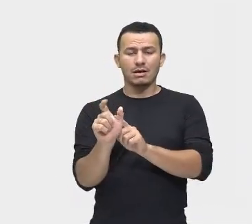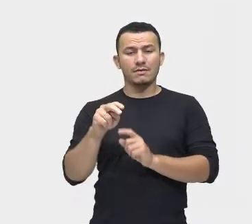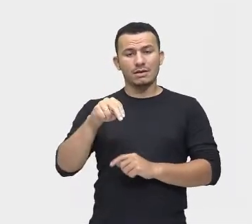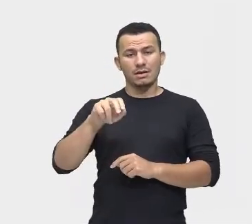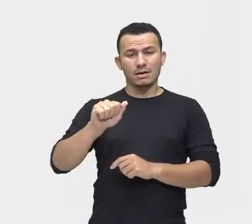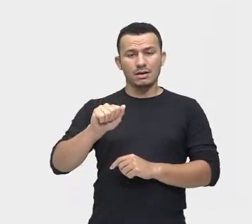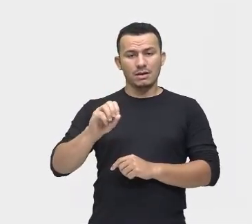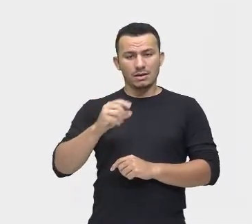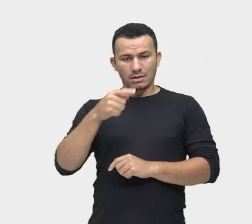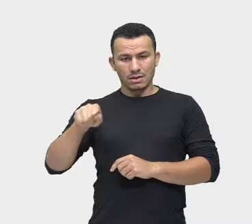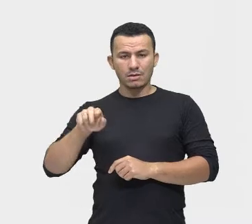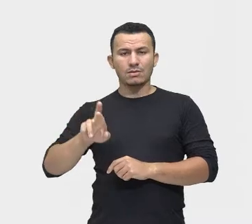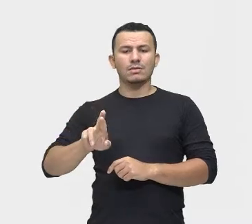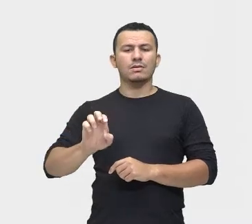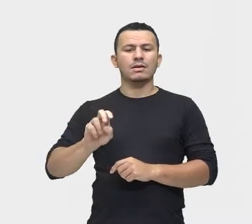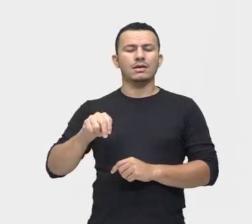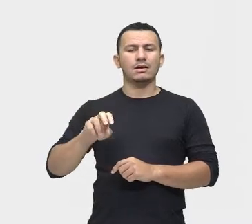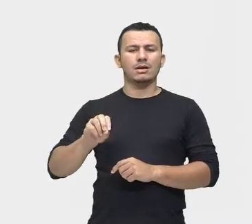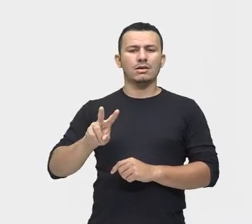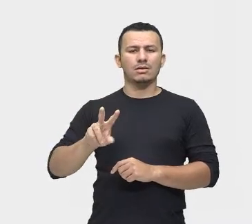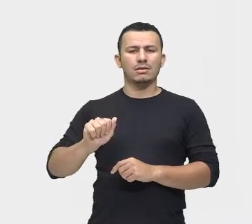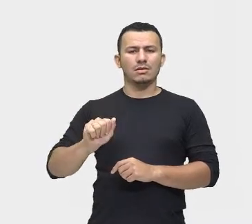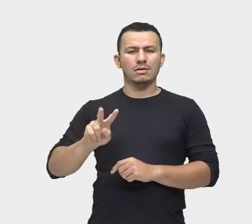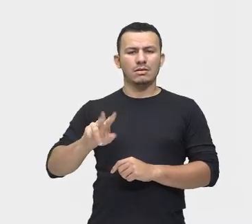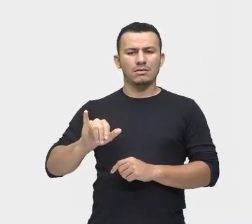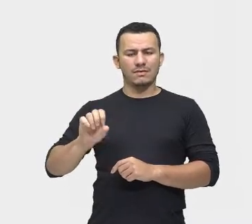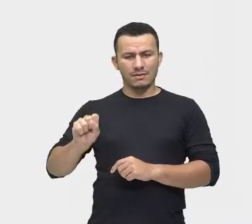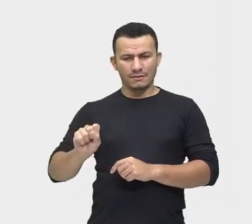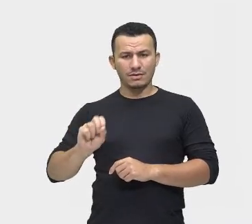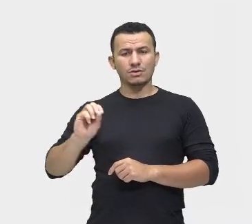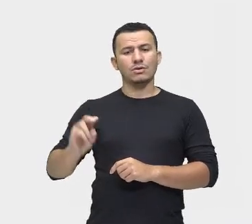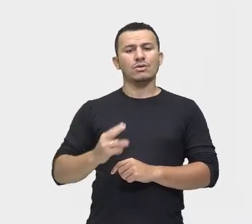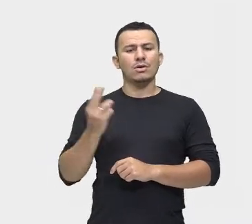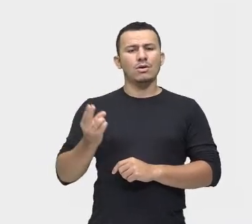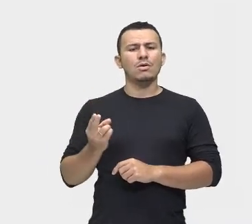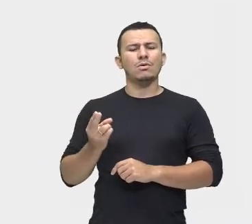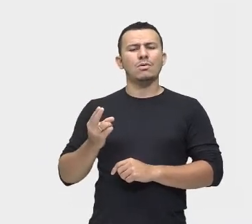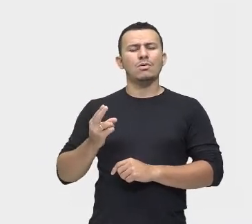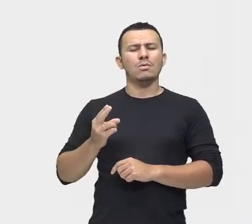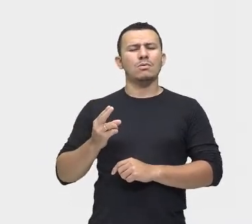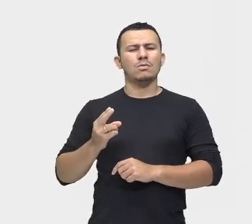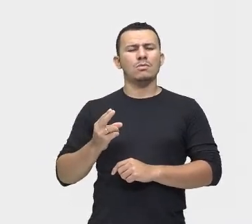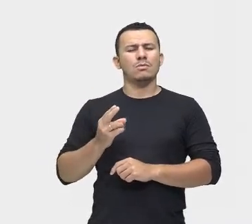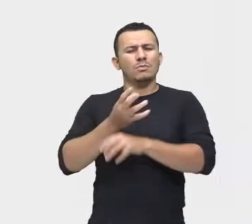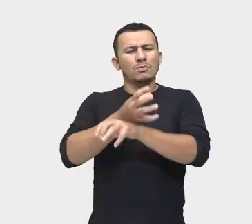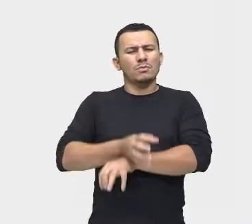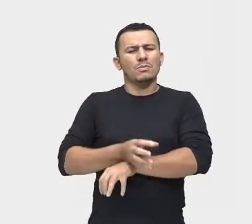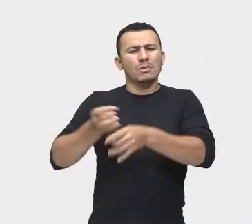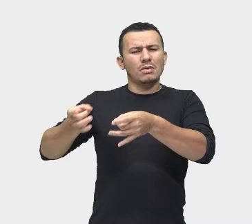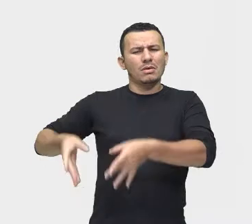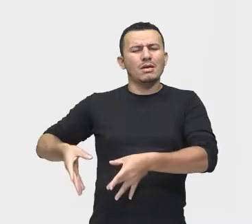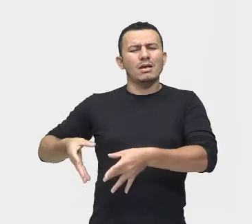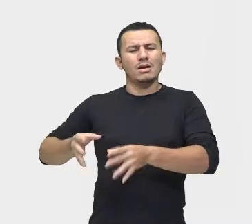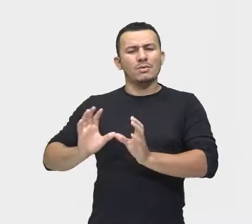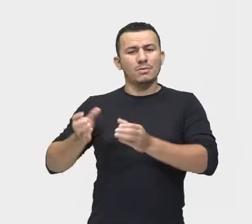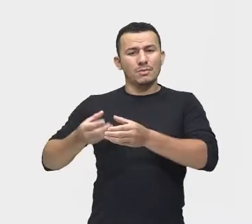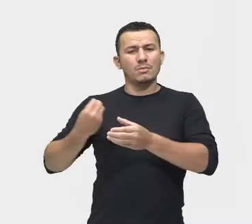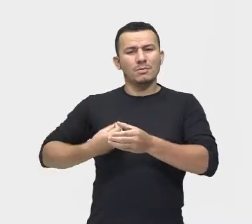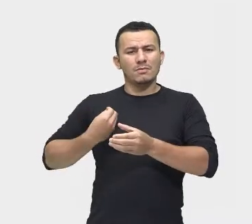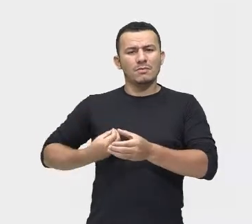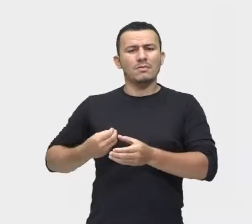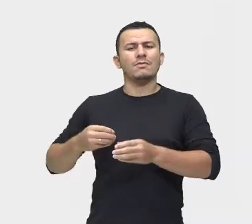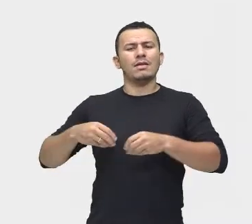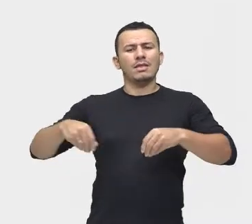duas palavras, não renováveis, originados de restos de seres vivos acumulados na crosta